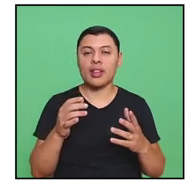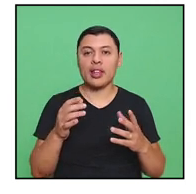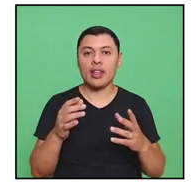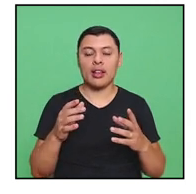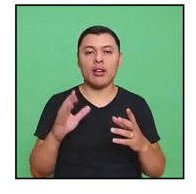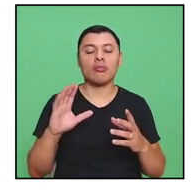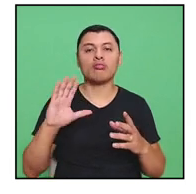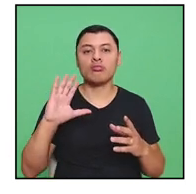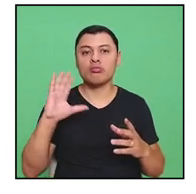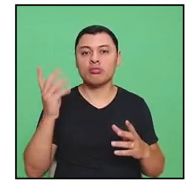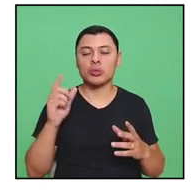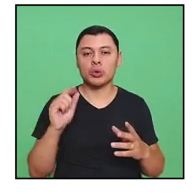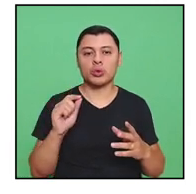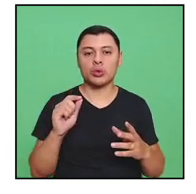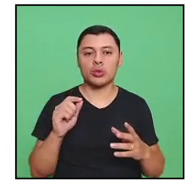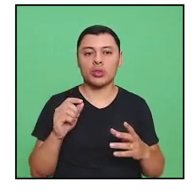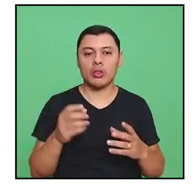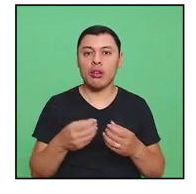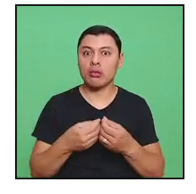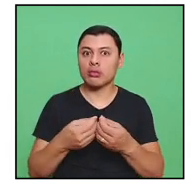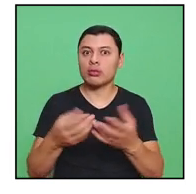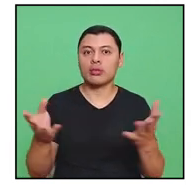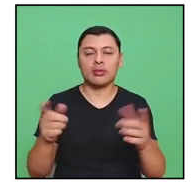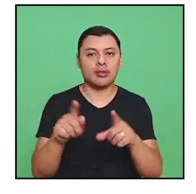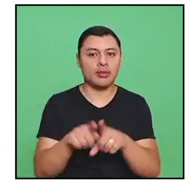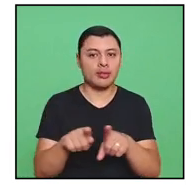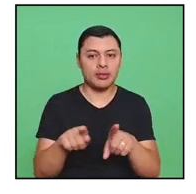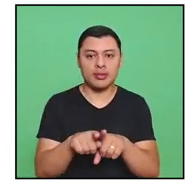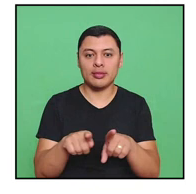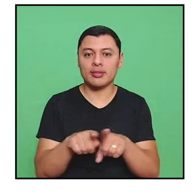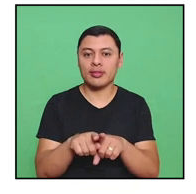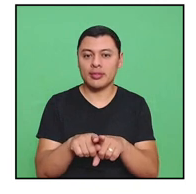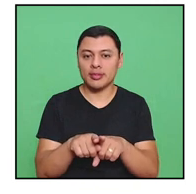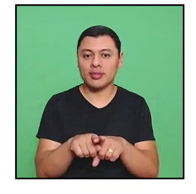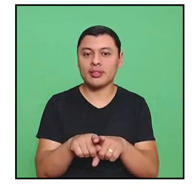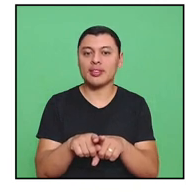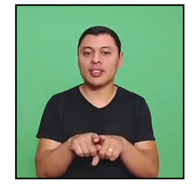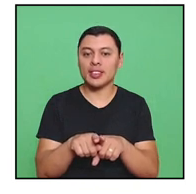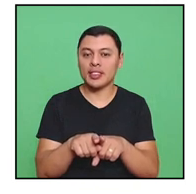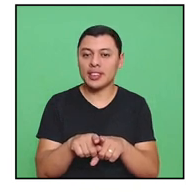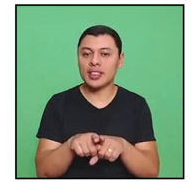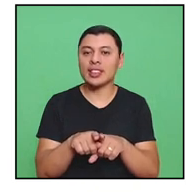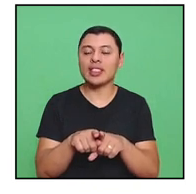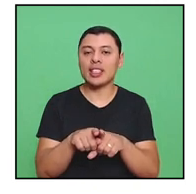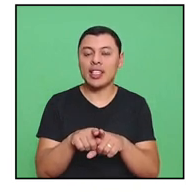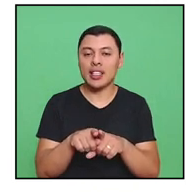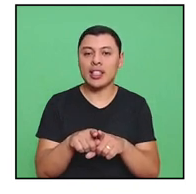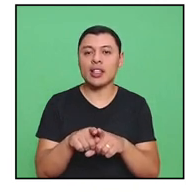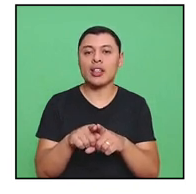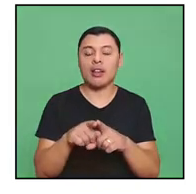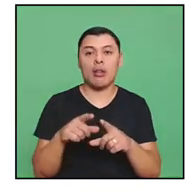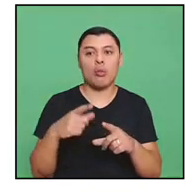acontece A distribuição também, né? Eu no acho. distribuição, que na verdade